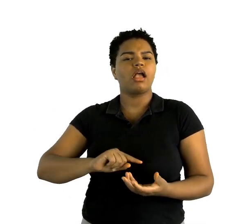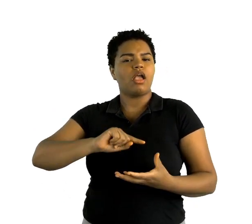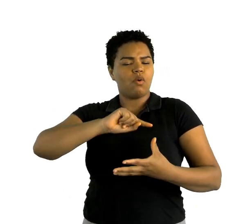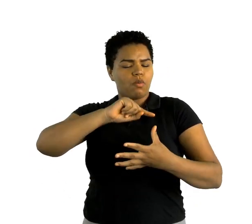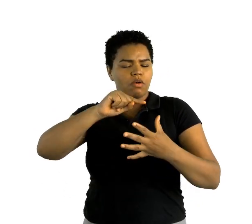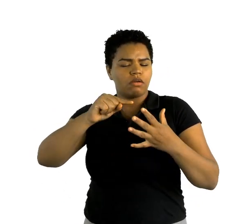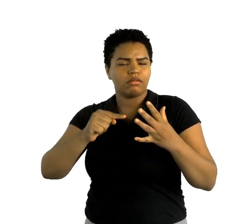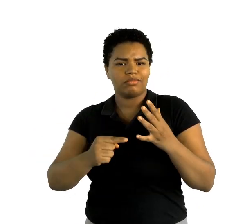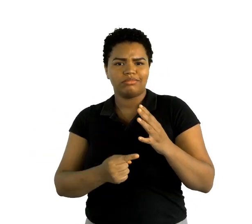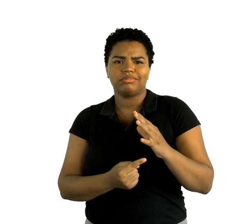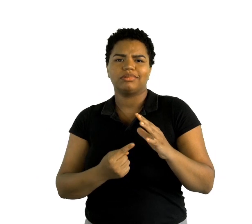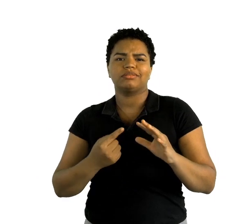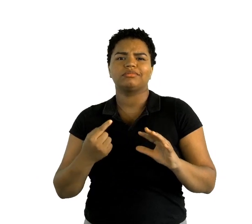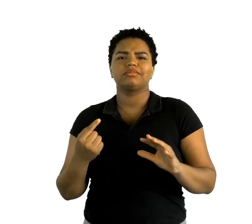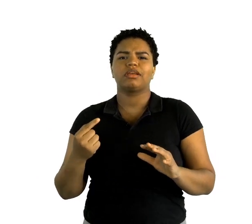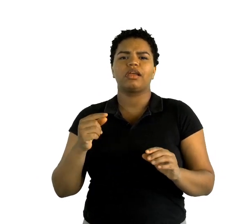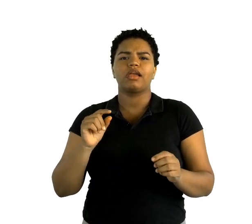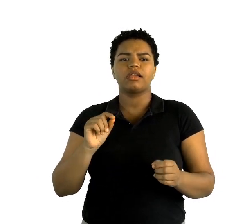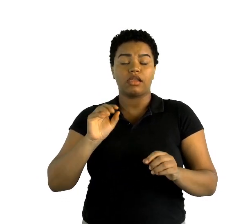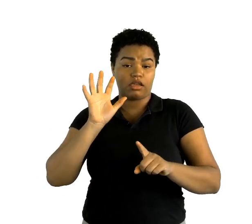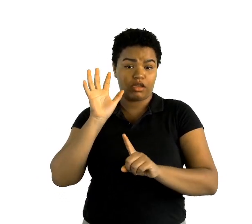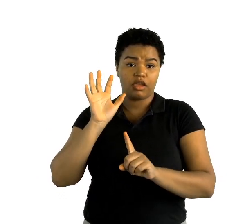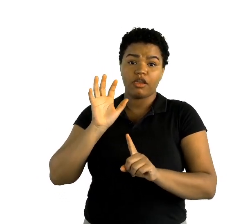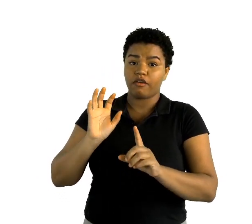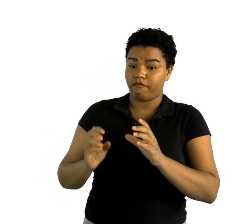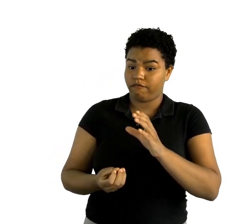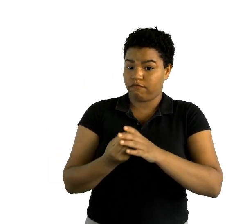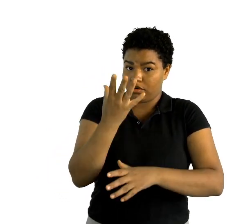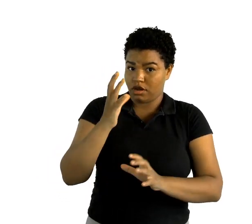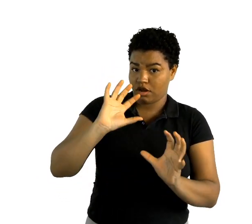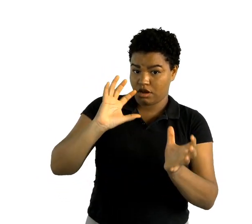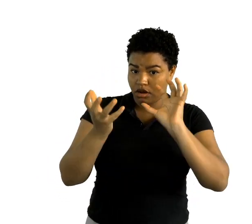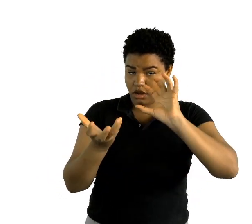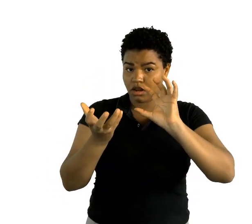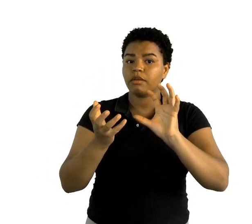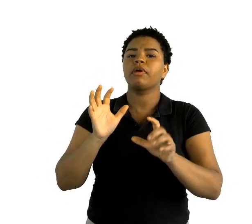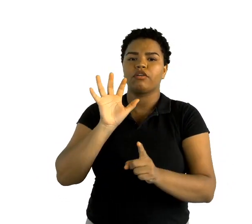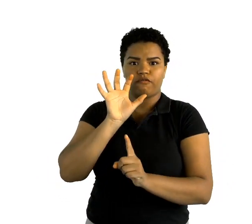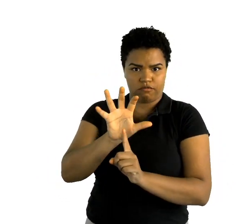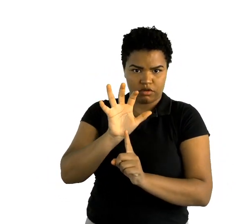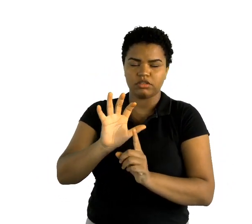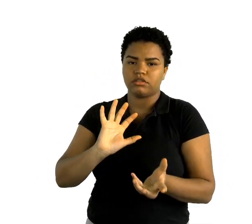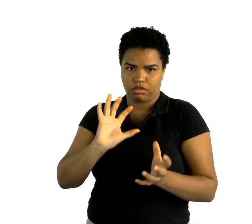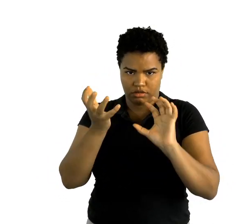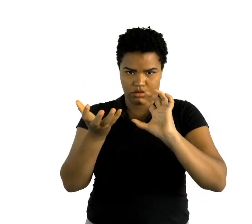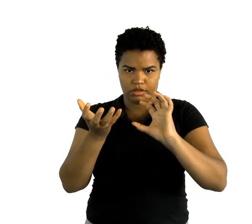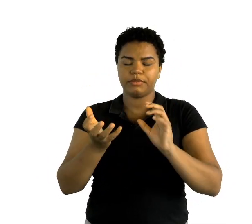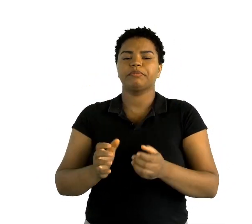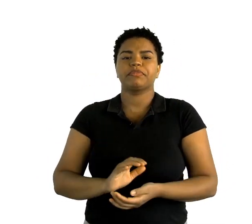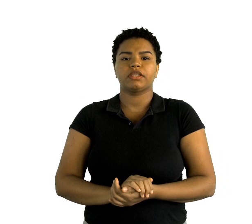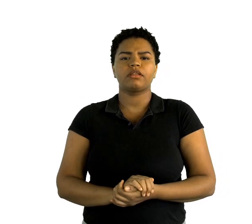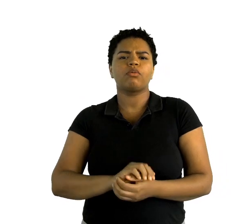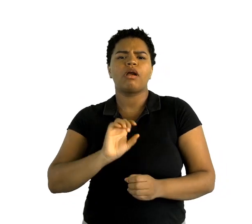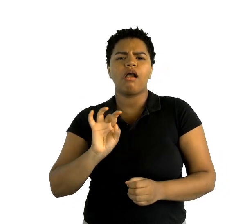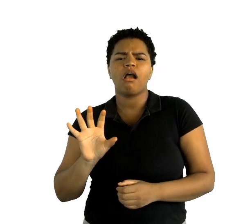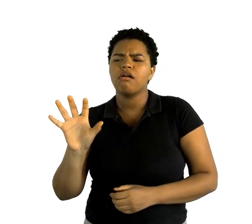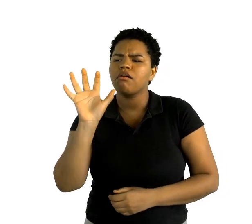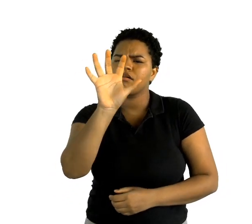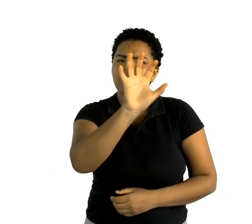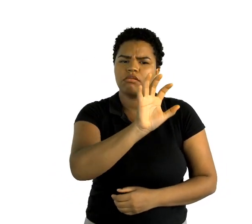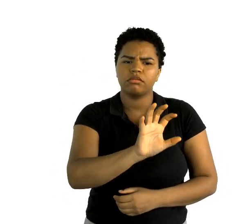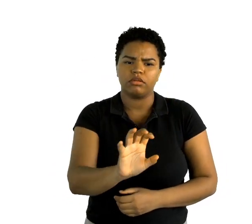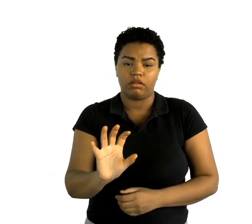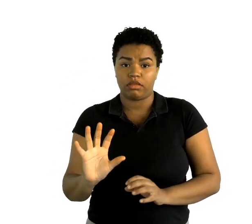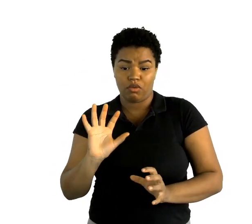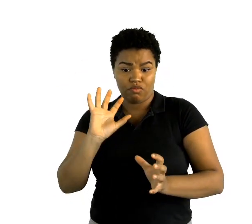fatores que influenciam no clima. Uma diferença, por exemplo, cada região ela tem um clima, porque tem alguns fatores que